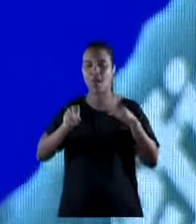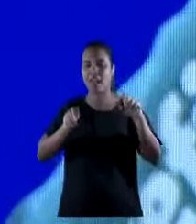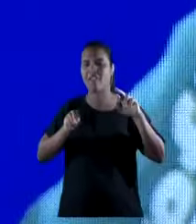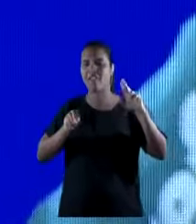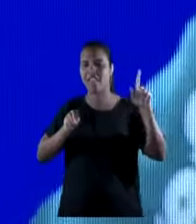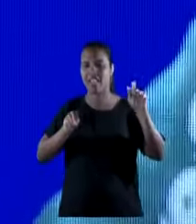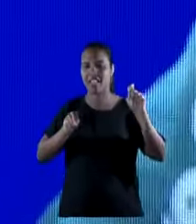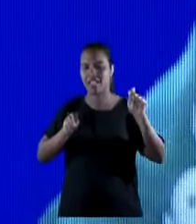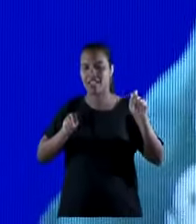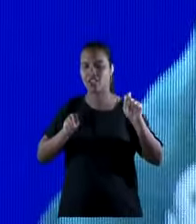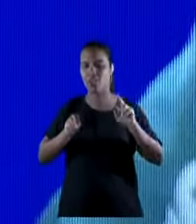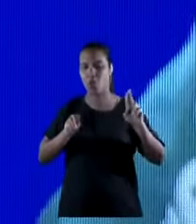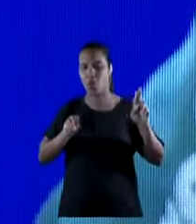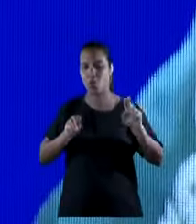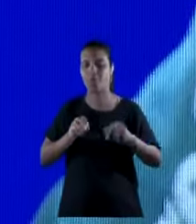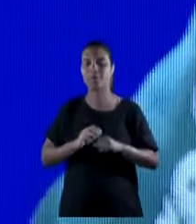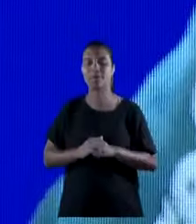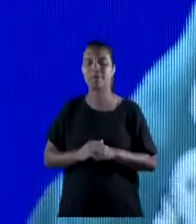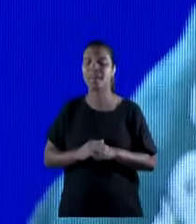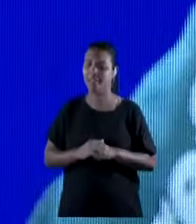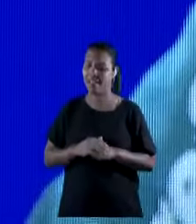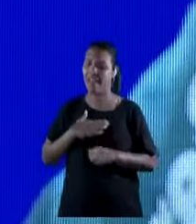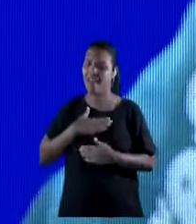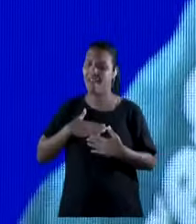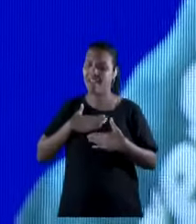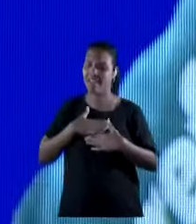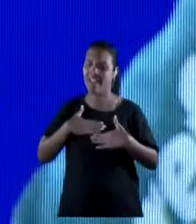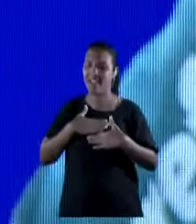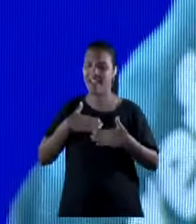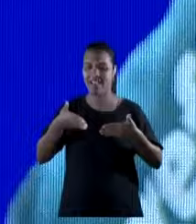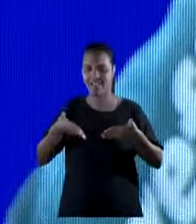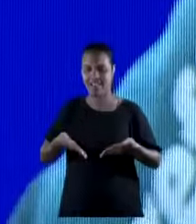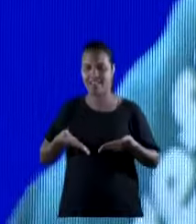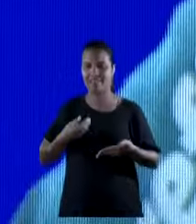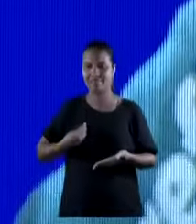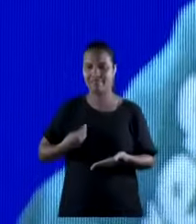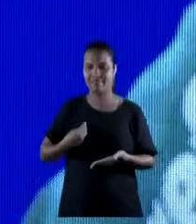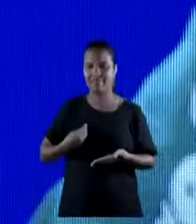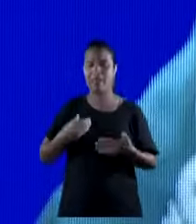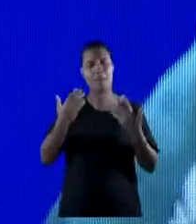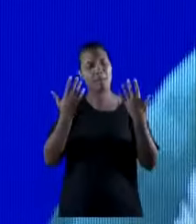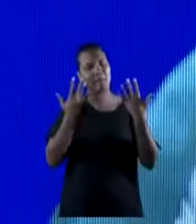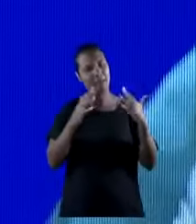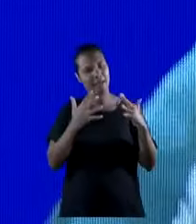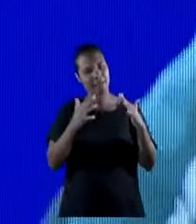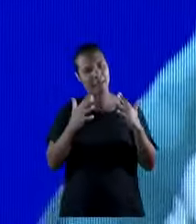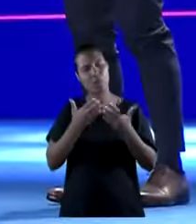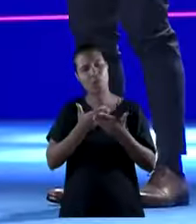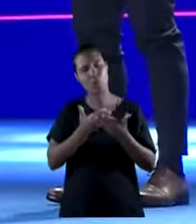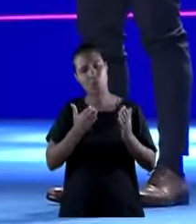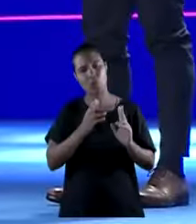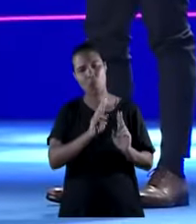É um gosto estar aqui, parabéns a todos que participaram, parabéns aos nomeados.